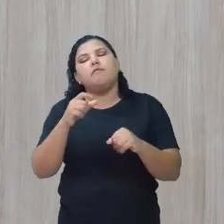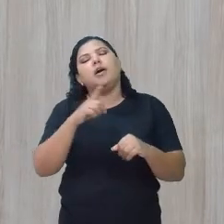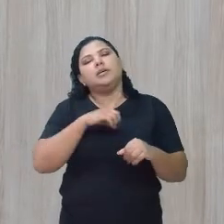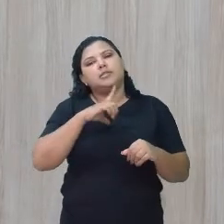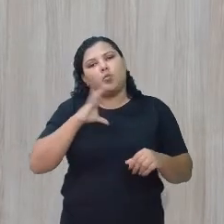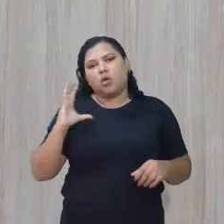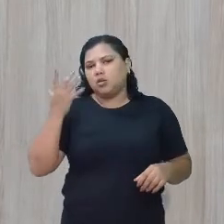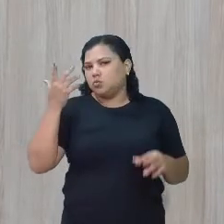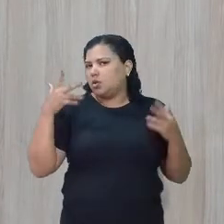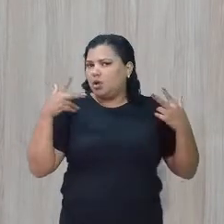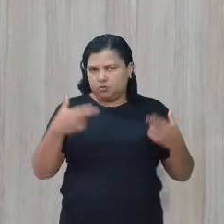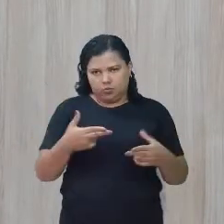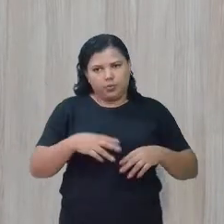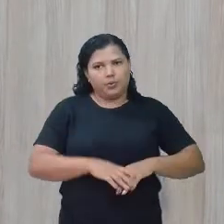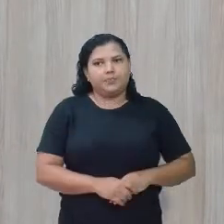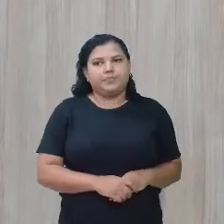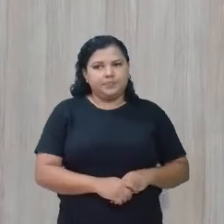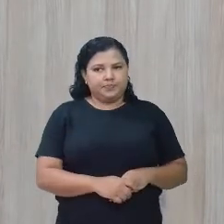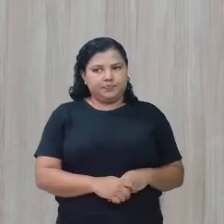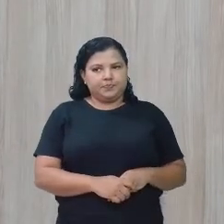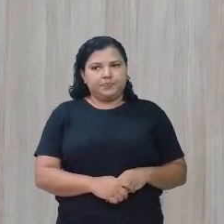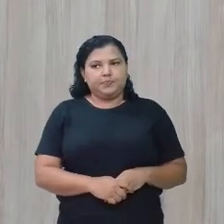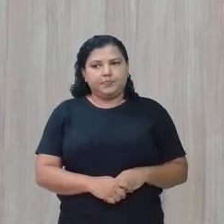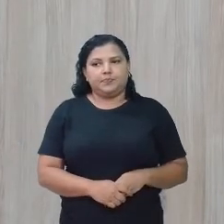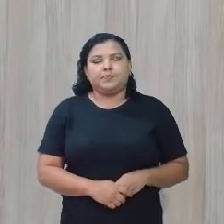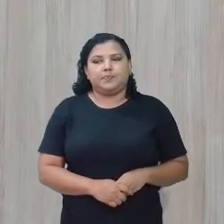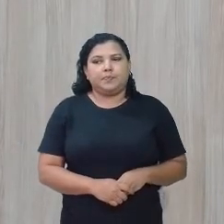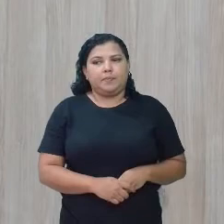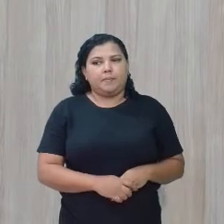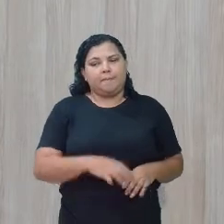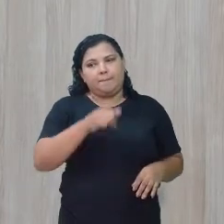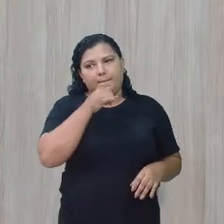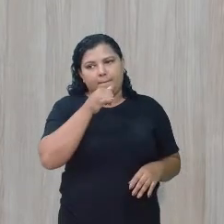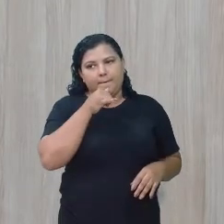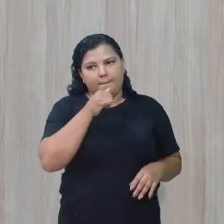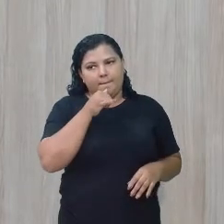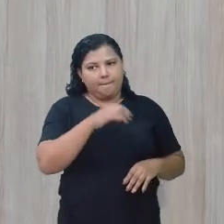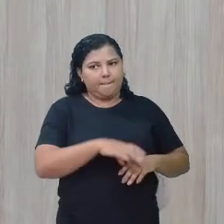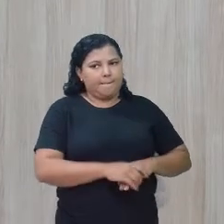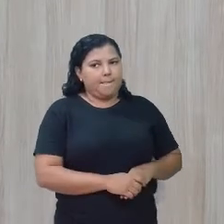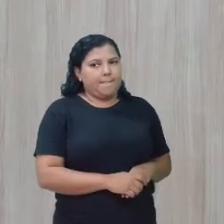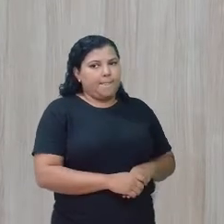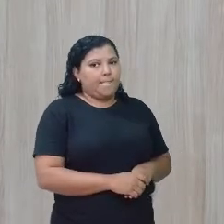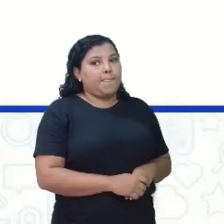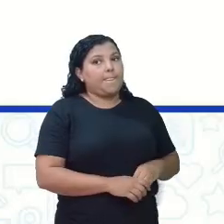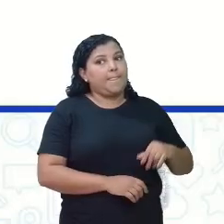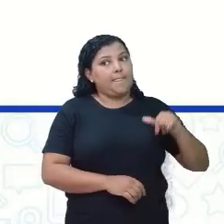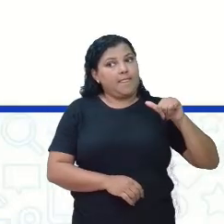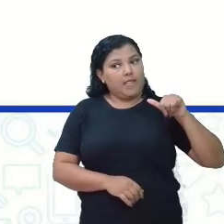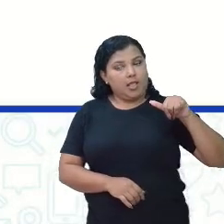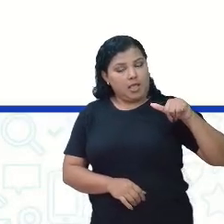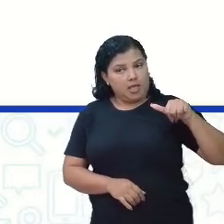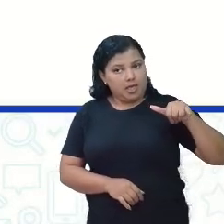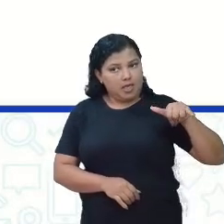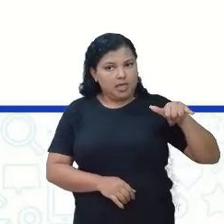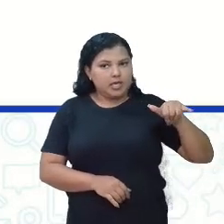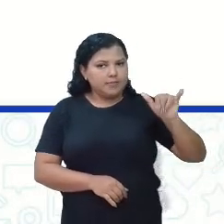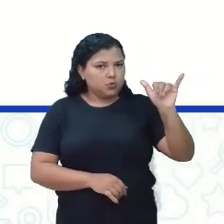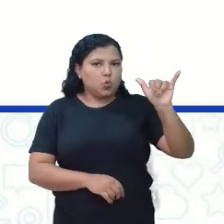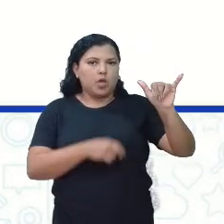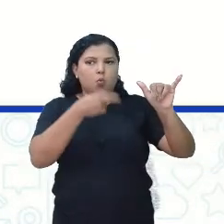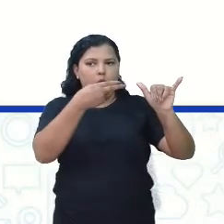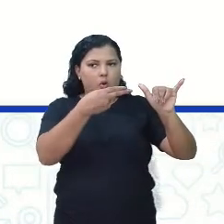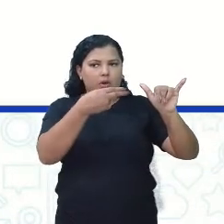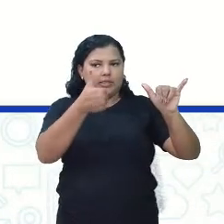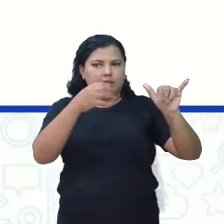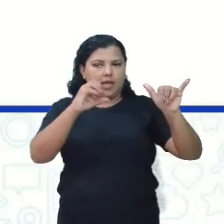dar o mesmo resultado, certo? E aí, ó, a gente isolou a incógnita y. Eu tenho agora que y